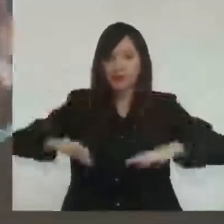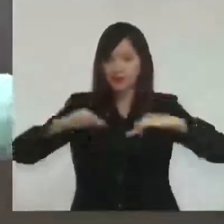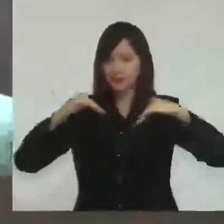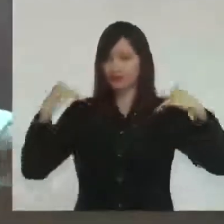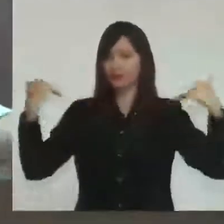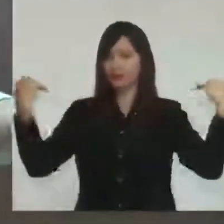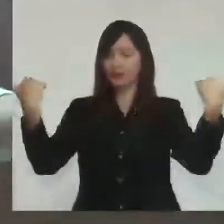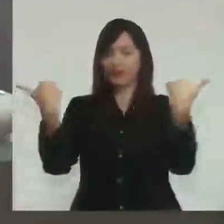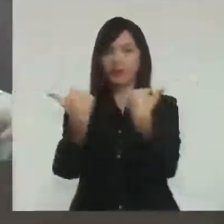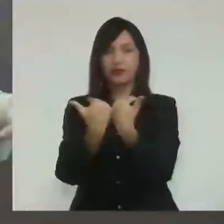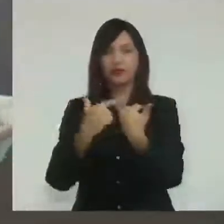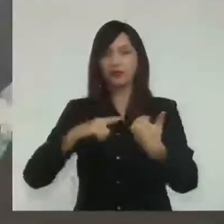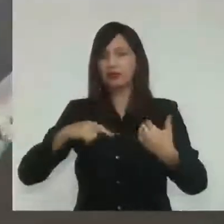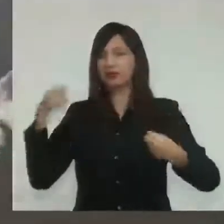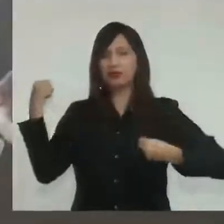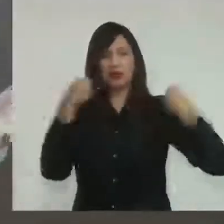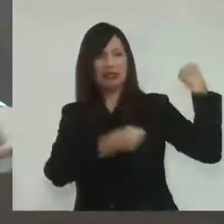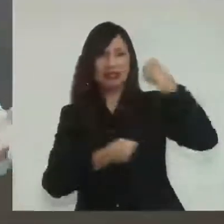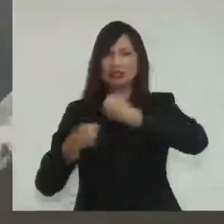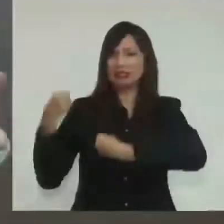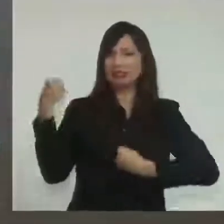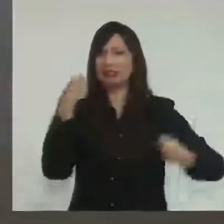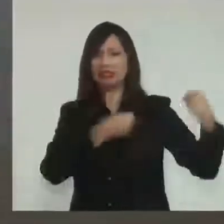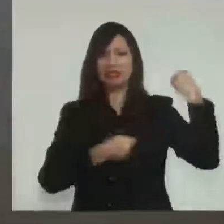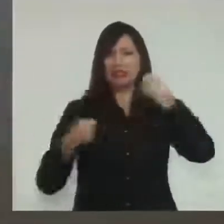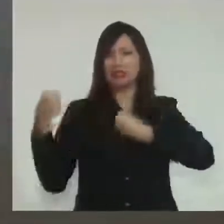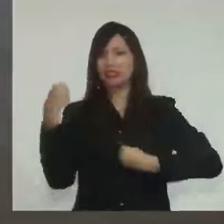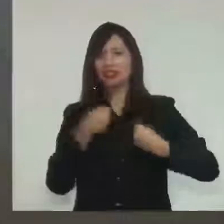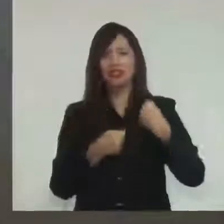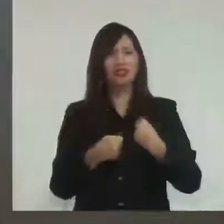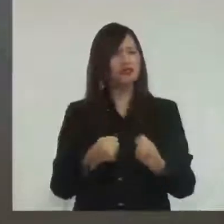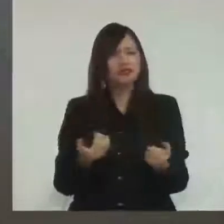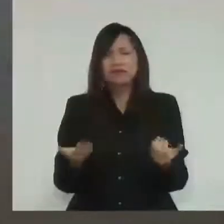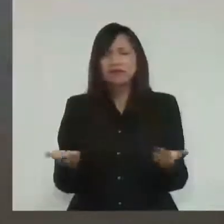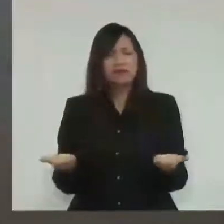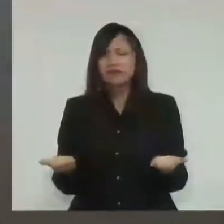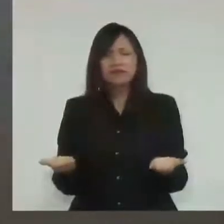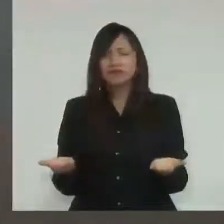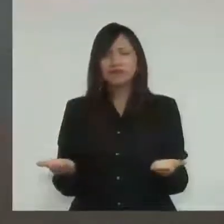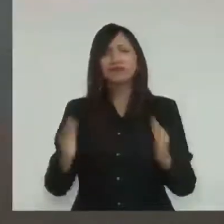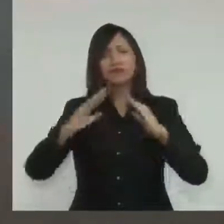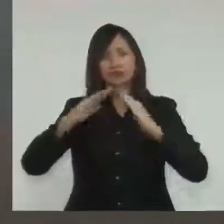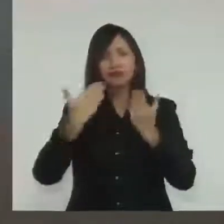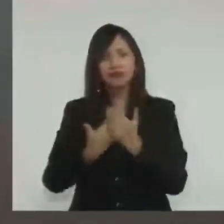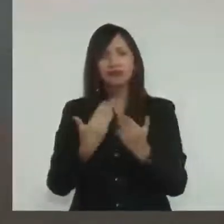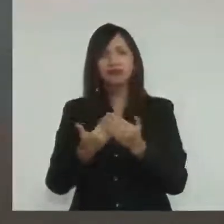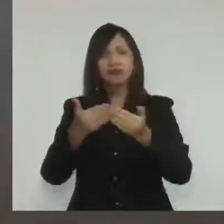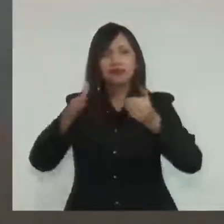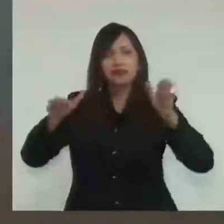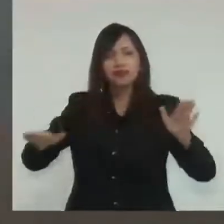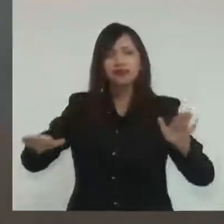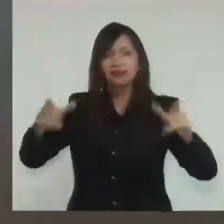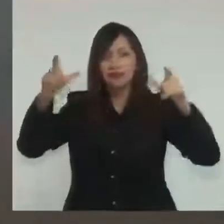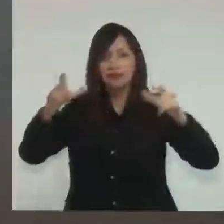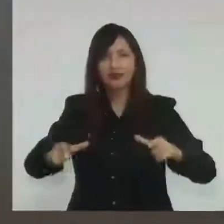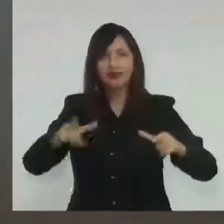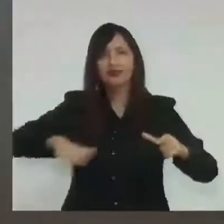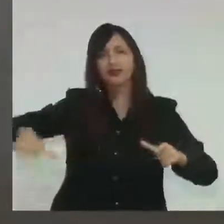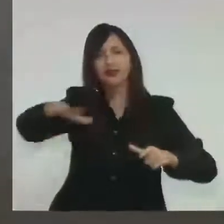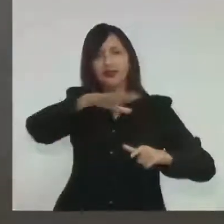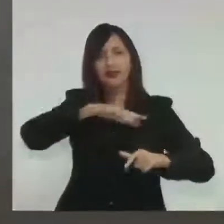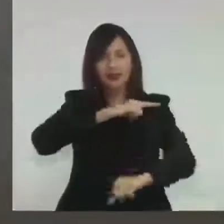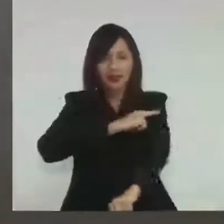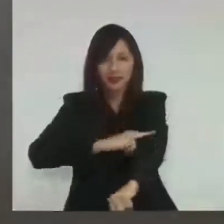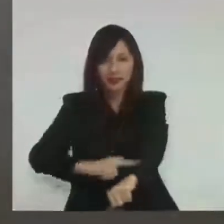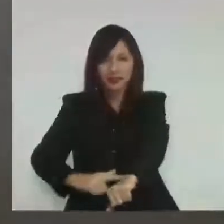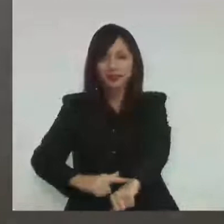aquilo, as pessoas estavam se batendo na porrada. Então não pode ser assim. Né? As escolas têm que ser um espaço respeitado. A